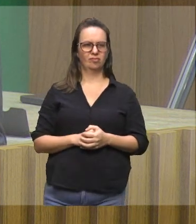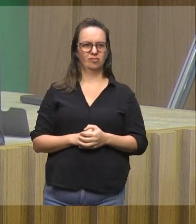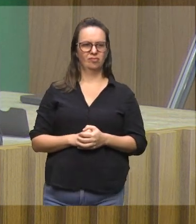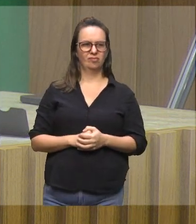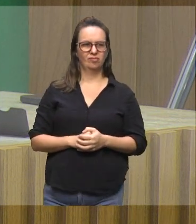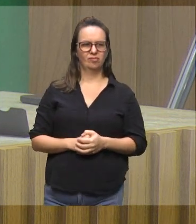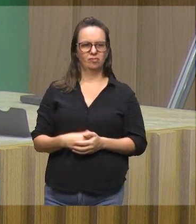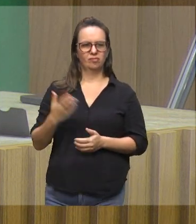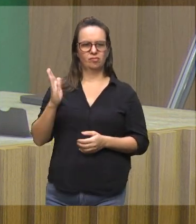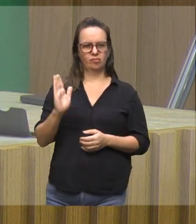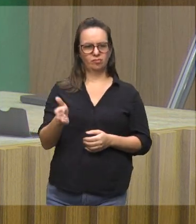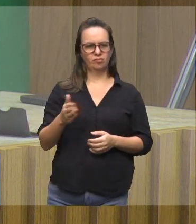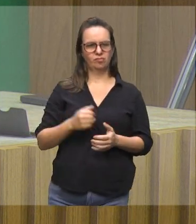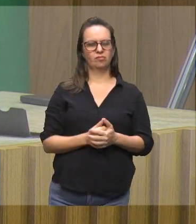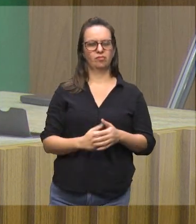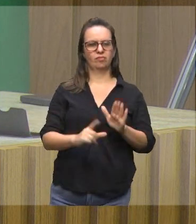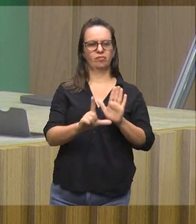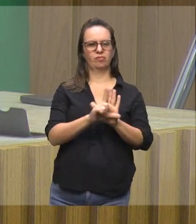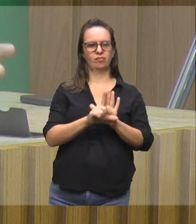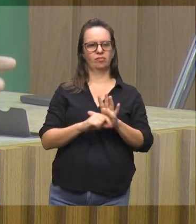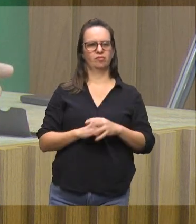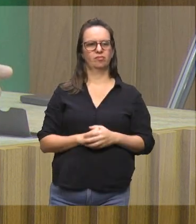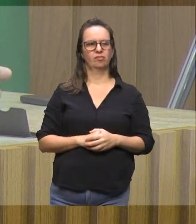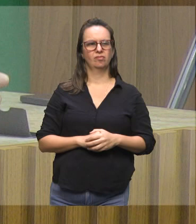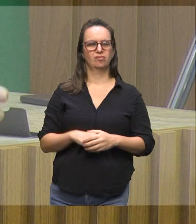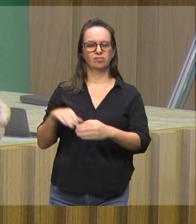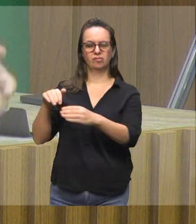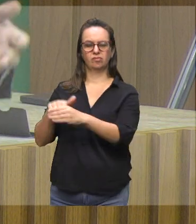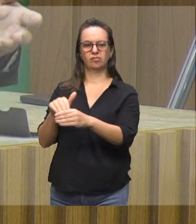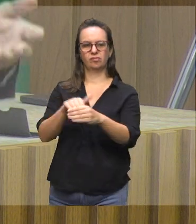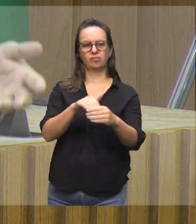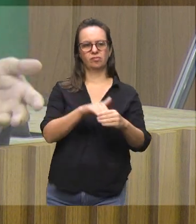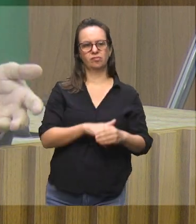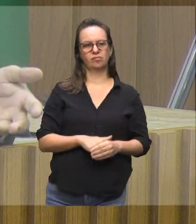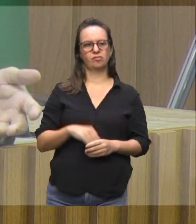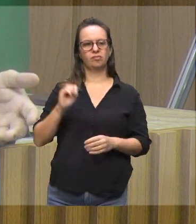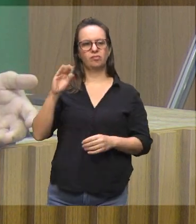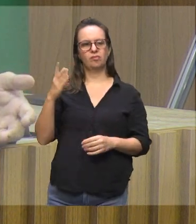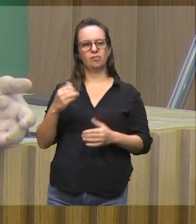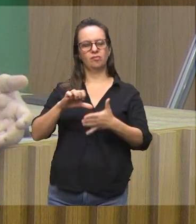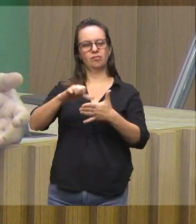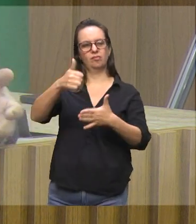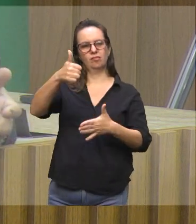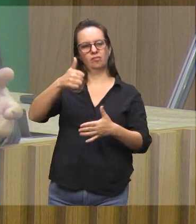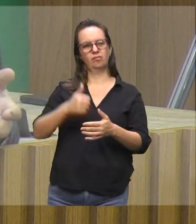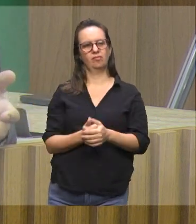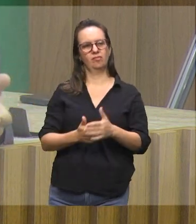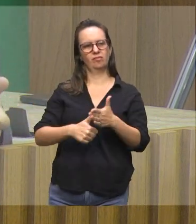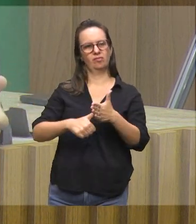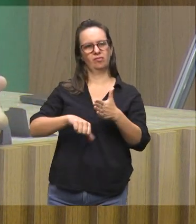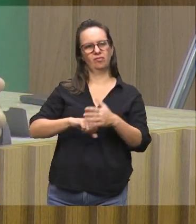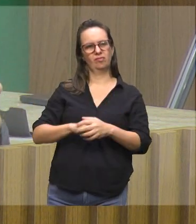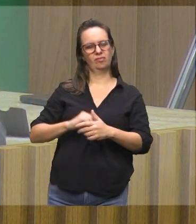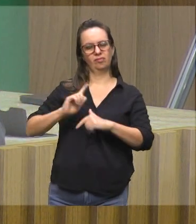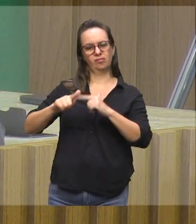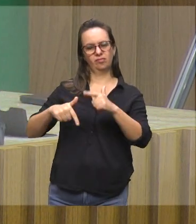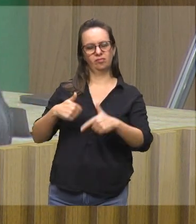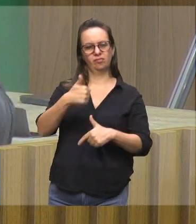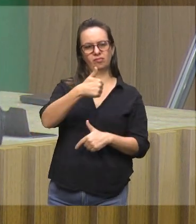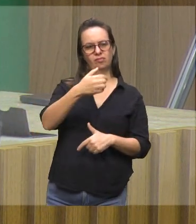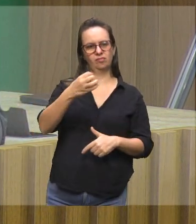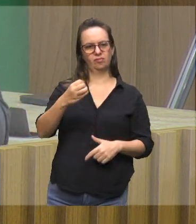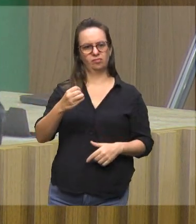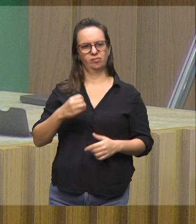que a gente está fazendo na lei orgânica. Essa votação hoje ela acontece em primeiro turno, aqui, depois de 10 dias, ela